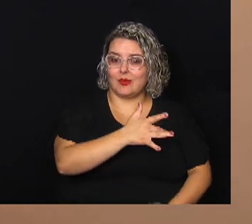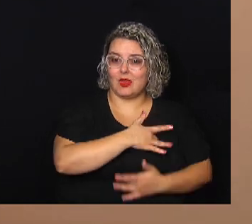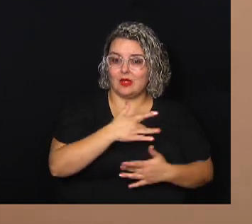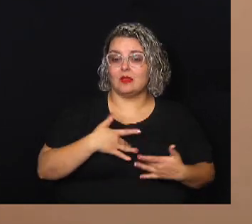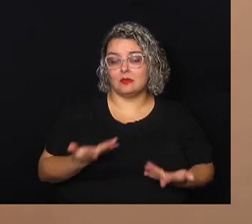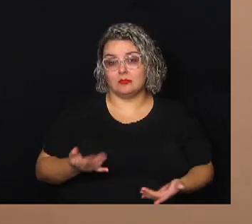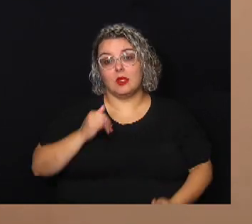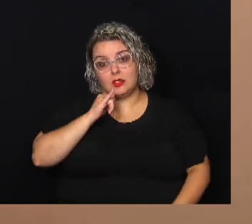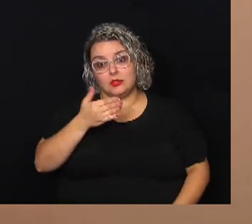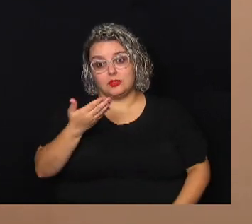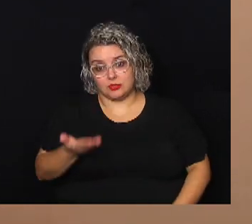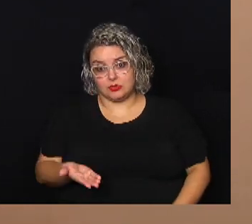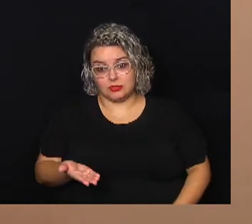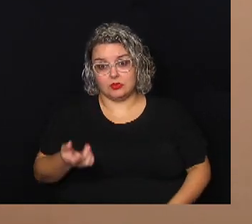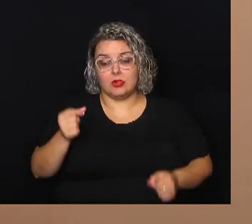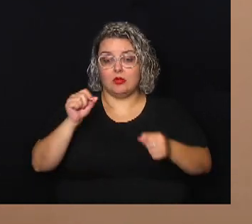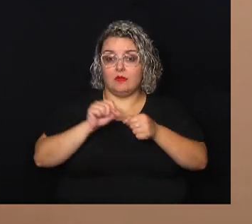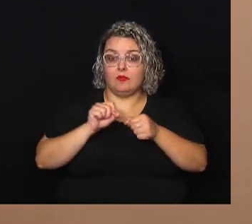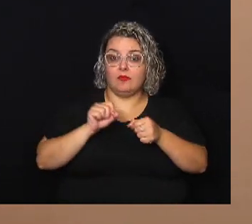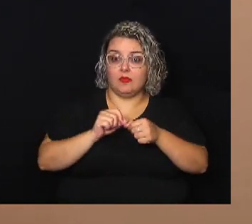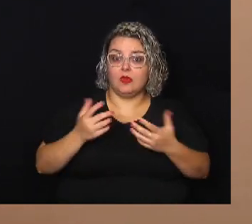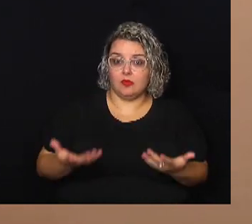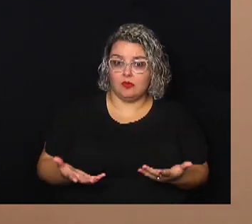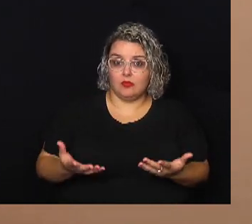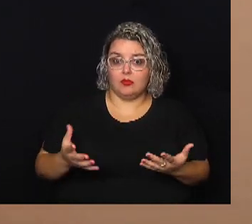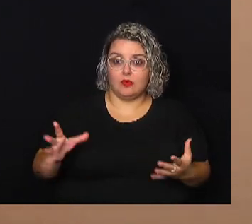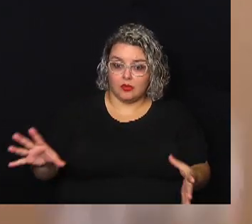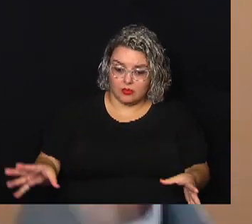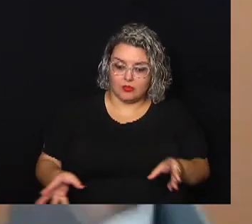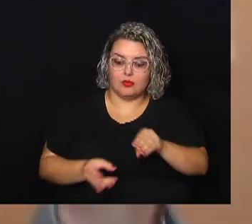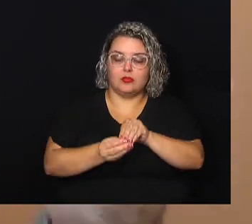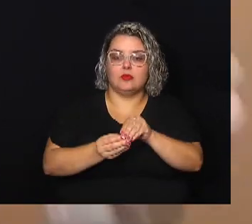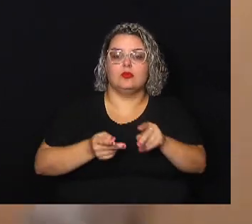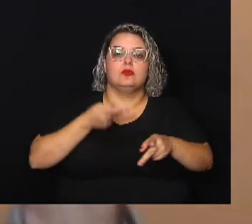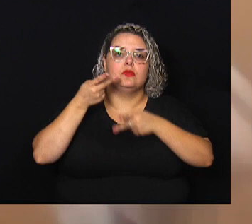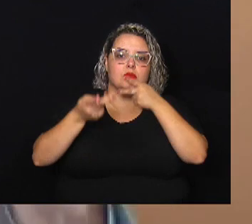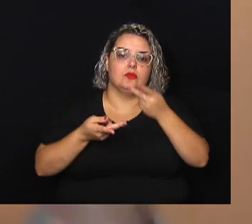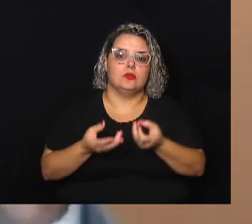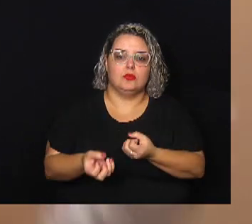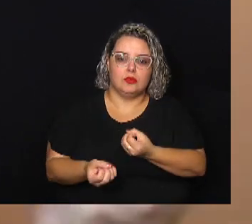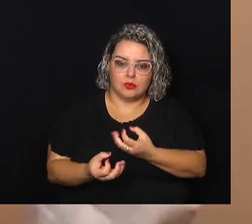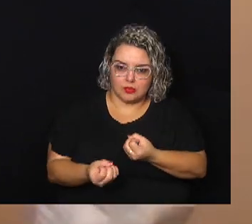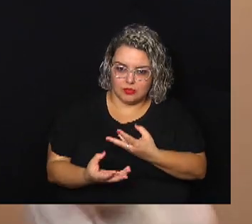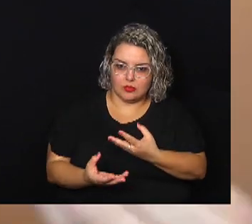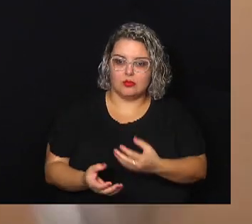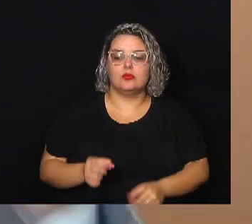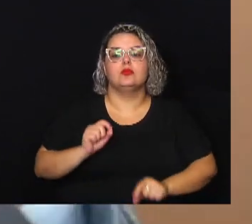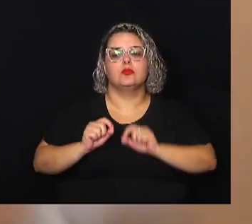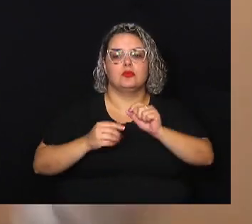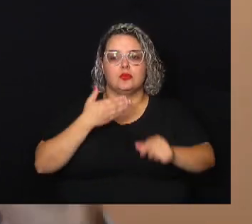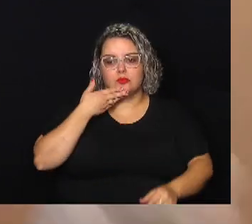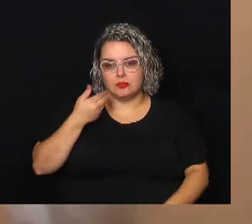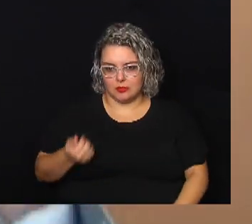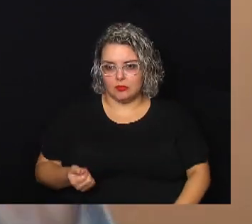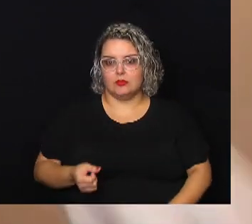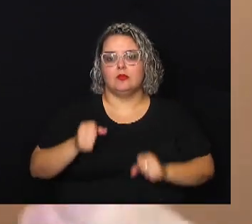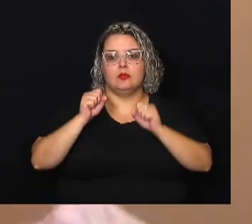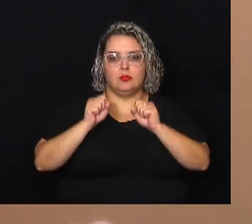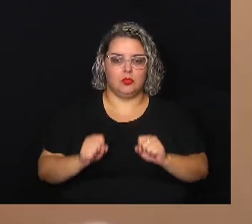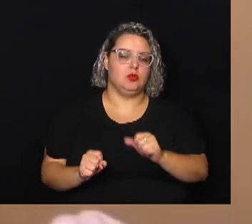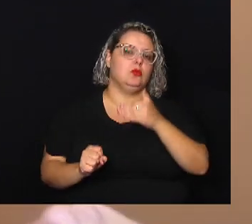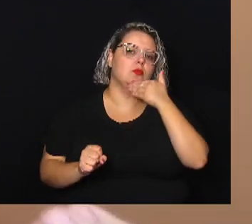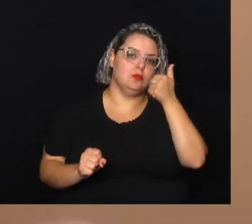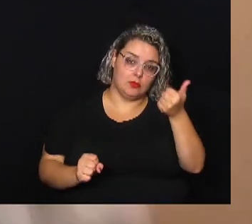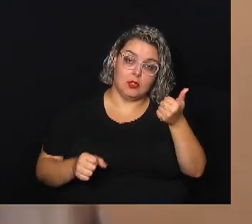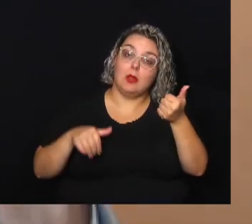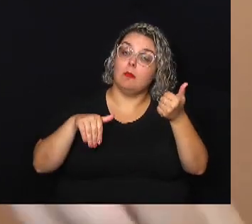isso, fazendo um compêndio do que eu falei, informação, acredito que já melhorou, mas nós podemos melhorar